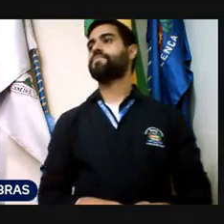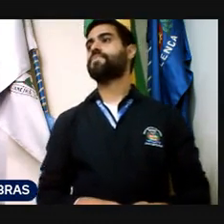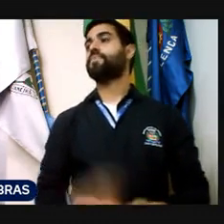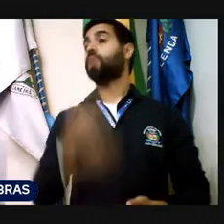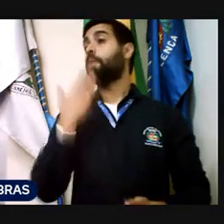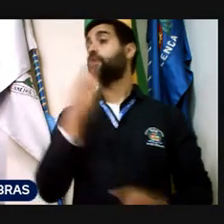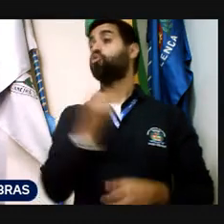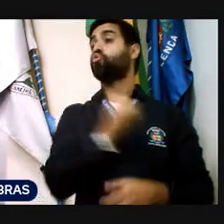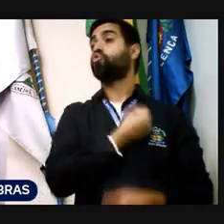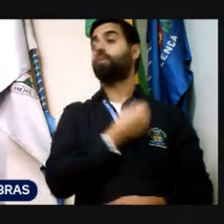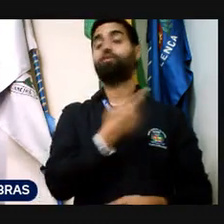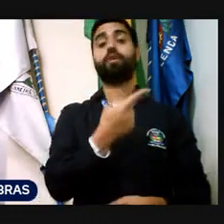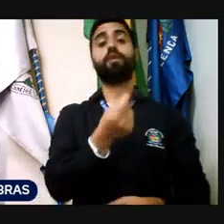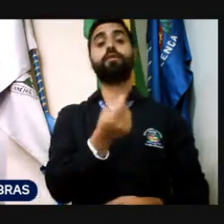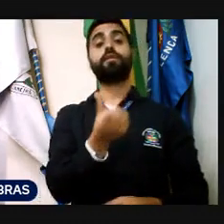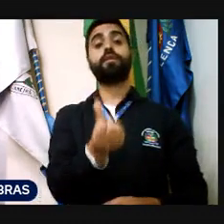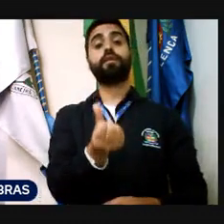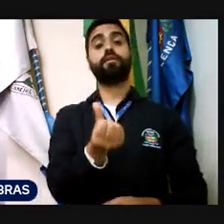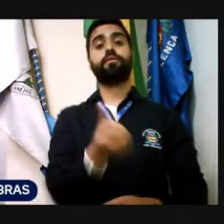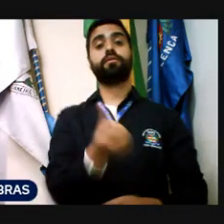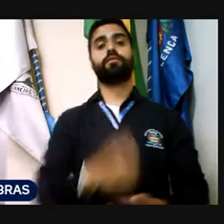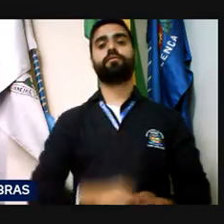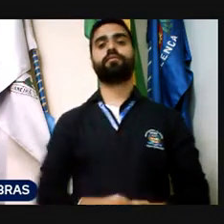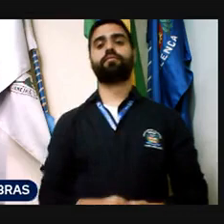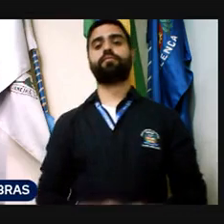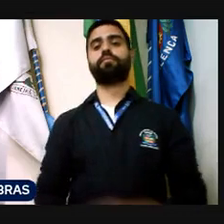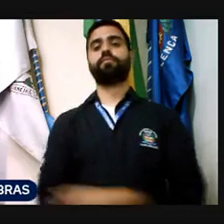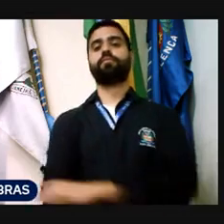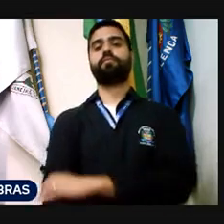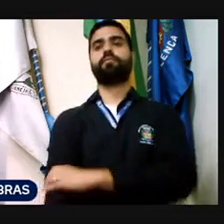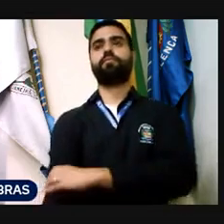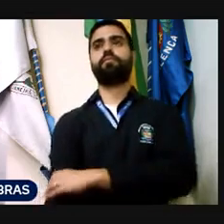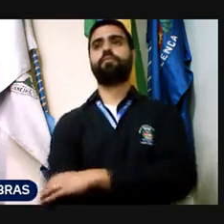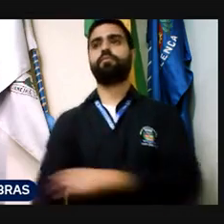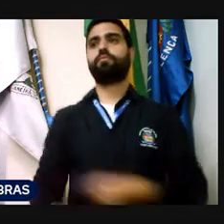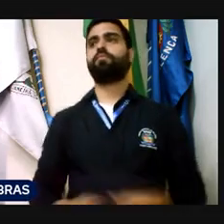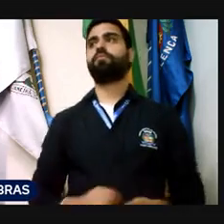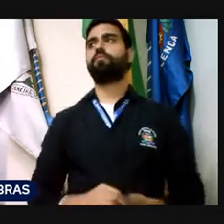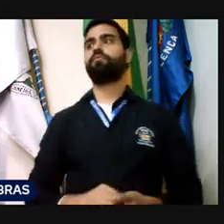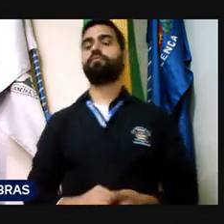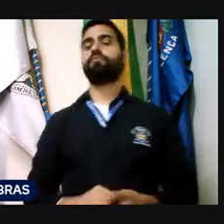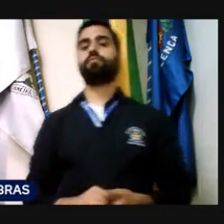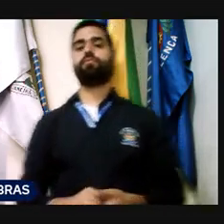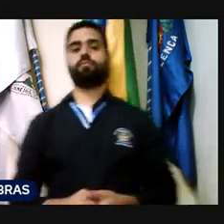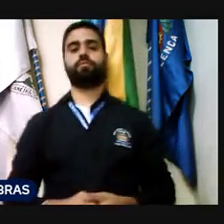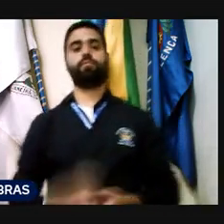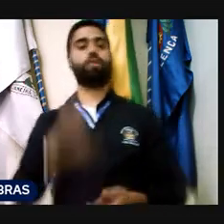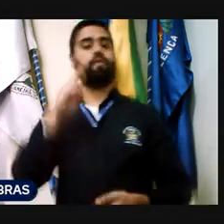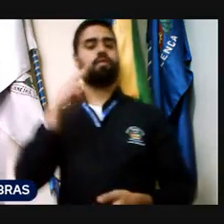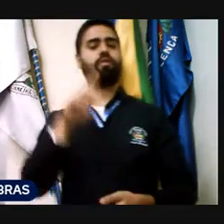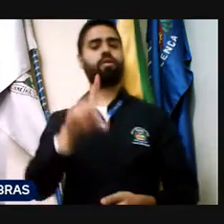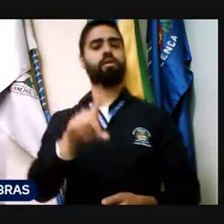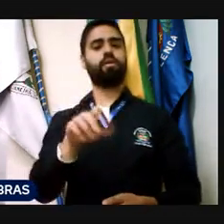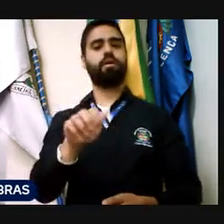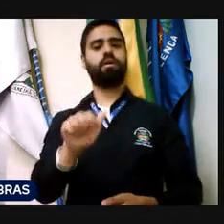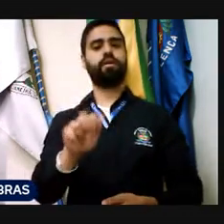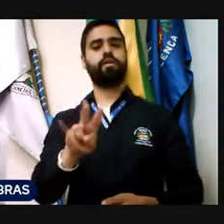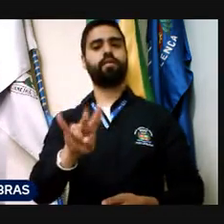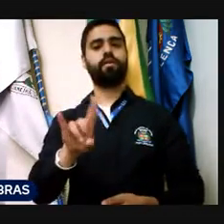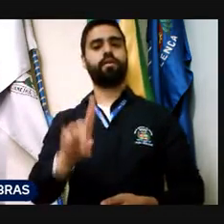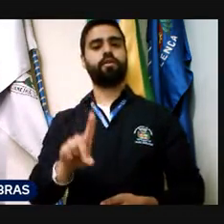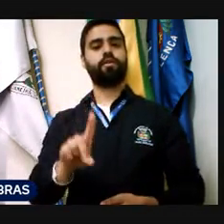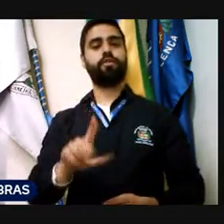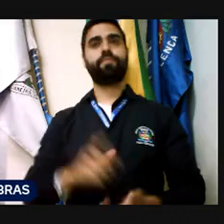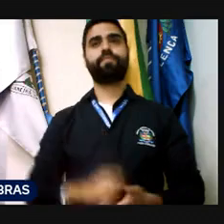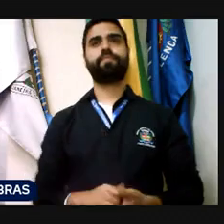Requerimento número 206, ao excelentíssimo senhor presidente da Câmara de Vereadores de Valença, o vereador David Nogueira, honrado em cumprimentá-lo,